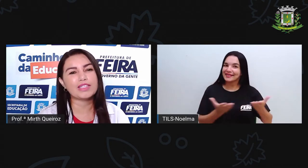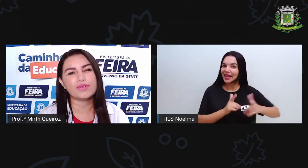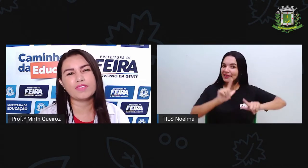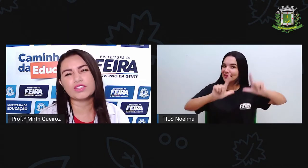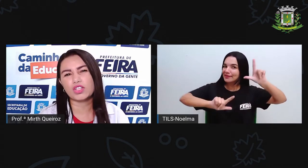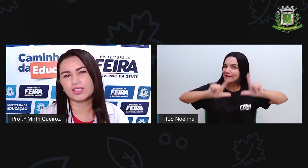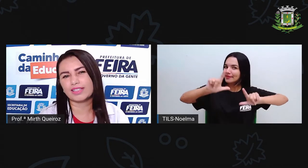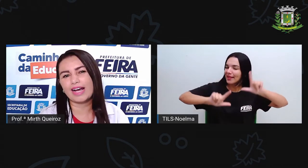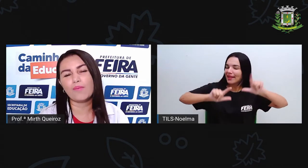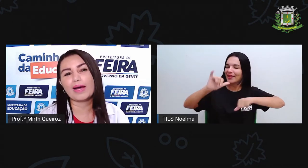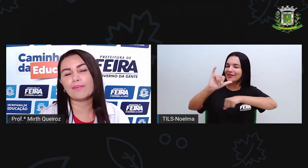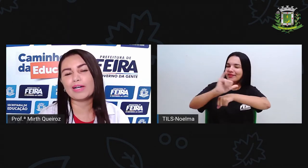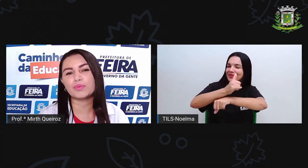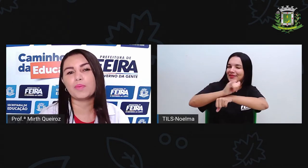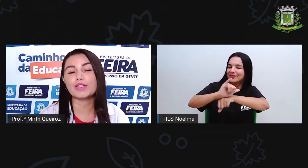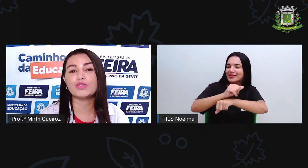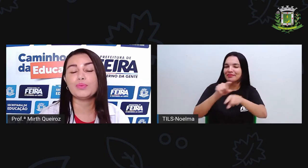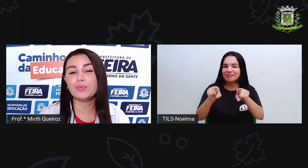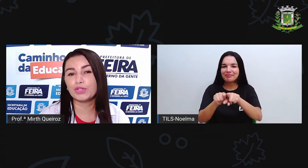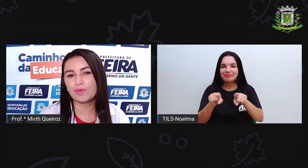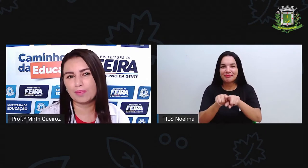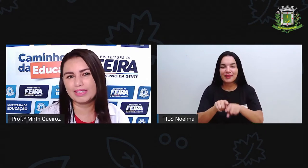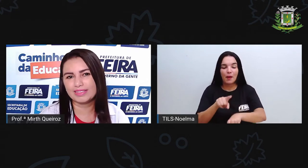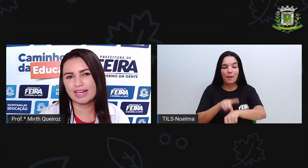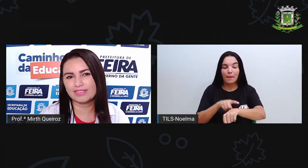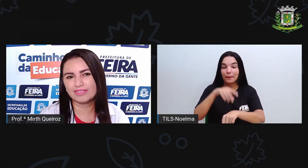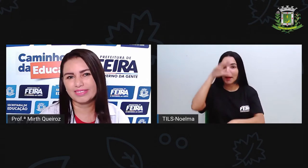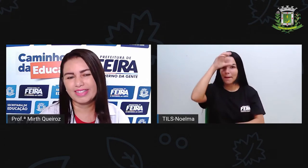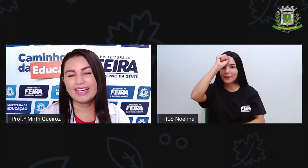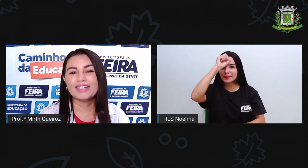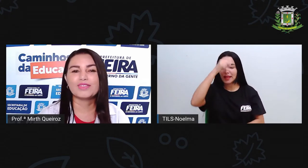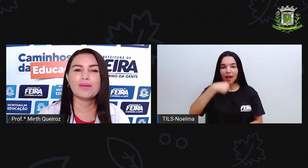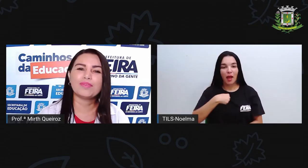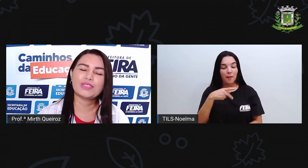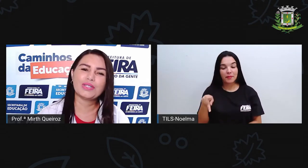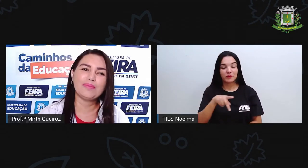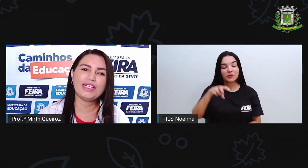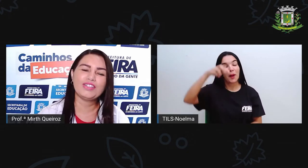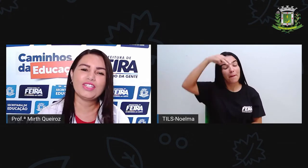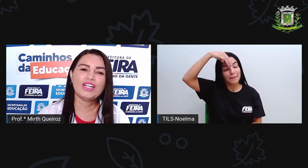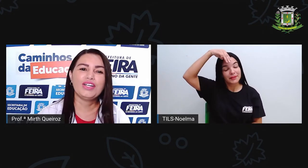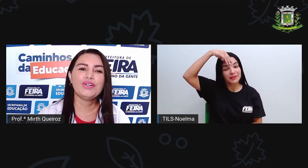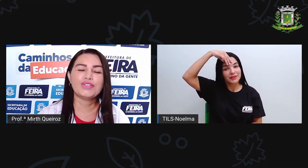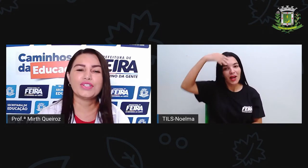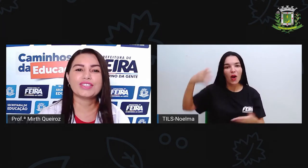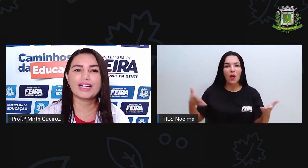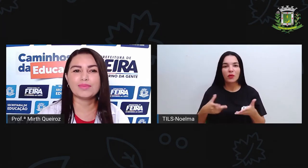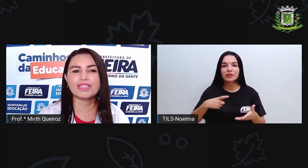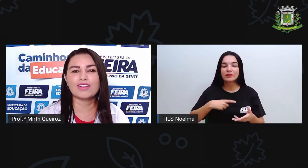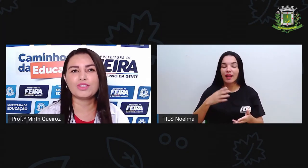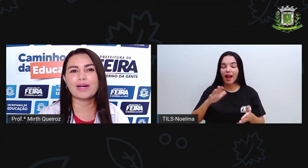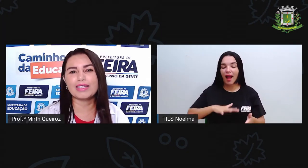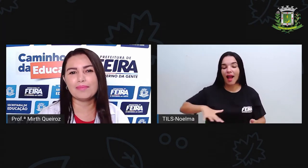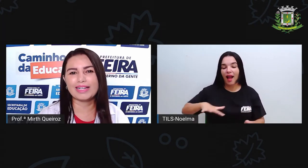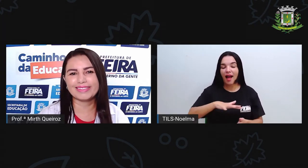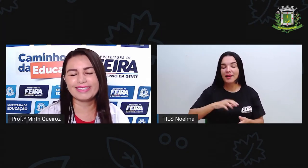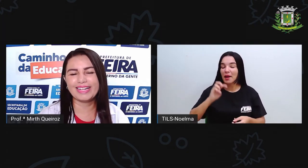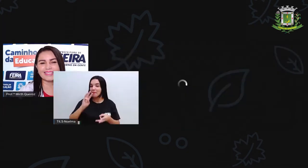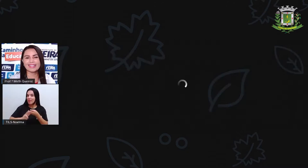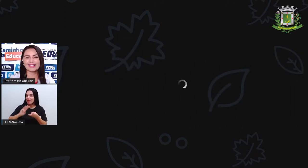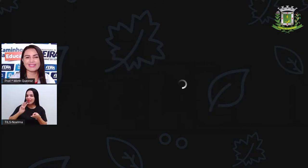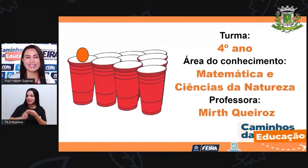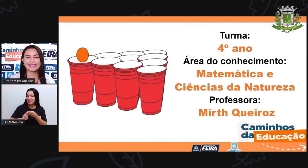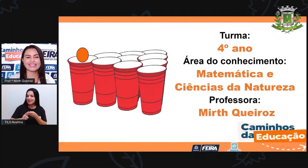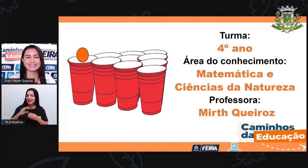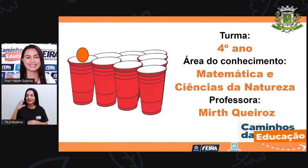aqui mais uma vez no nosso canal para mais um momento de muito aprendizado. Eu sou a professora Mirth e hoje nós teremos aula de matemática e